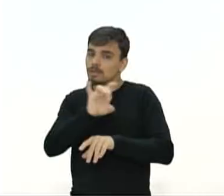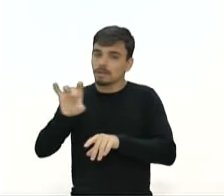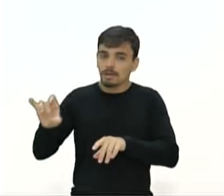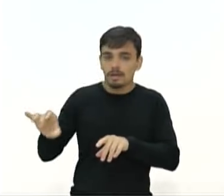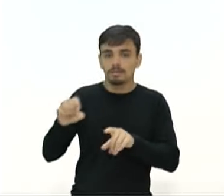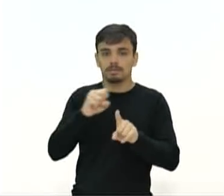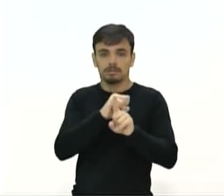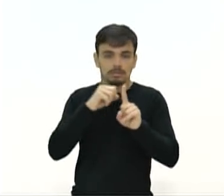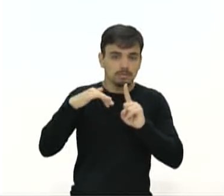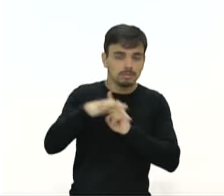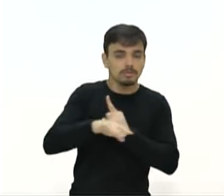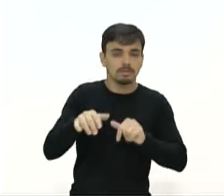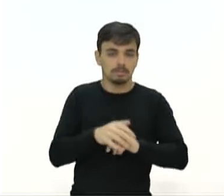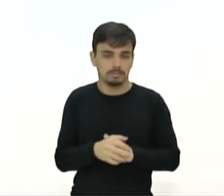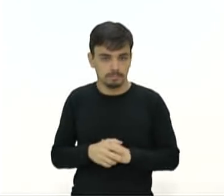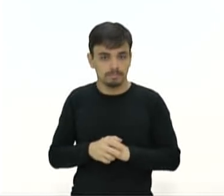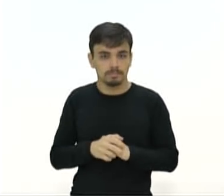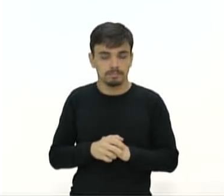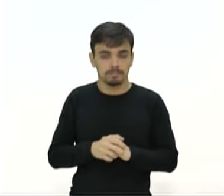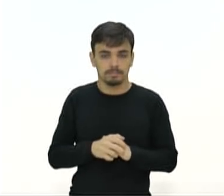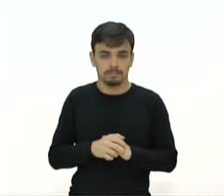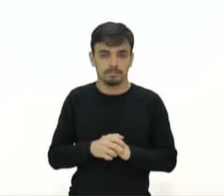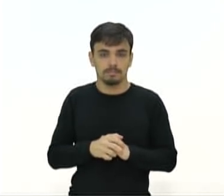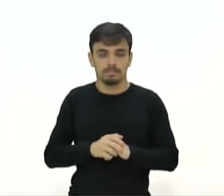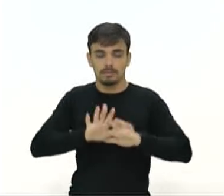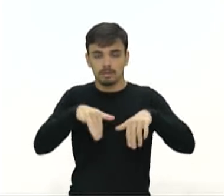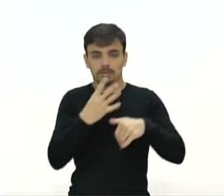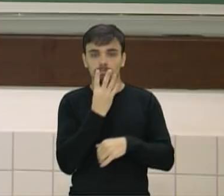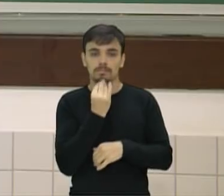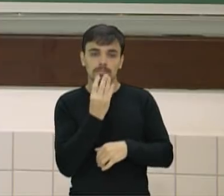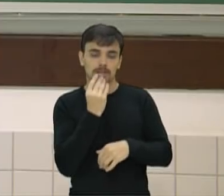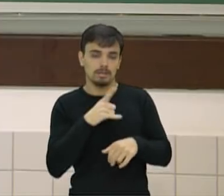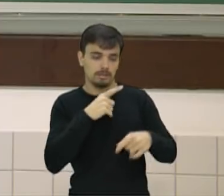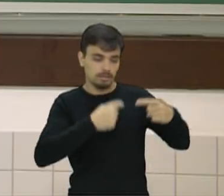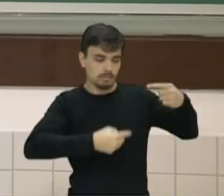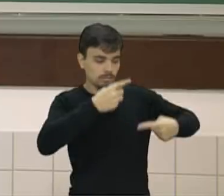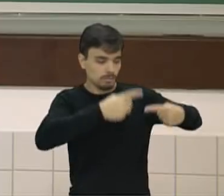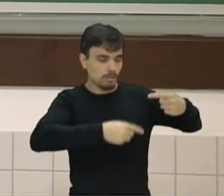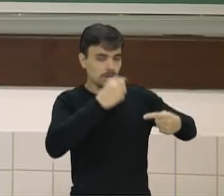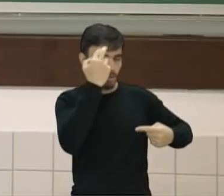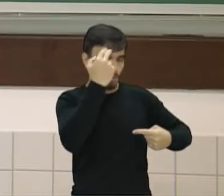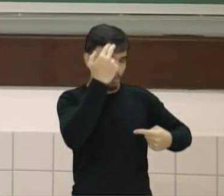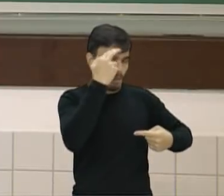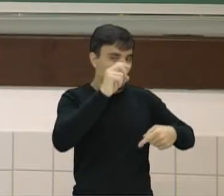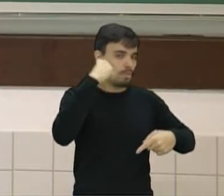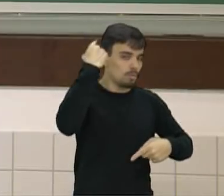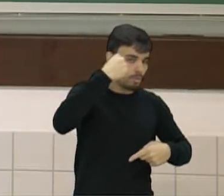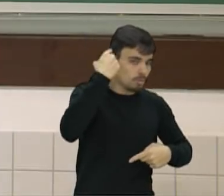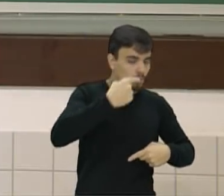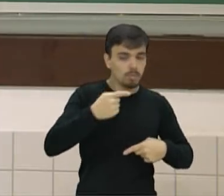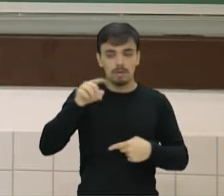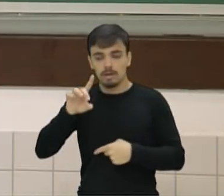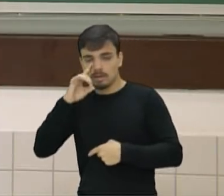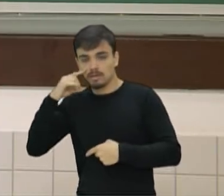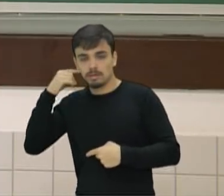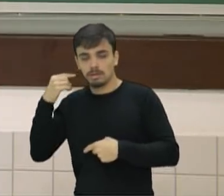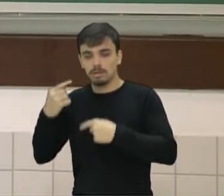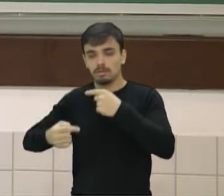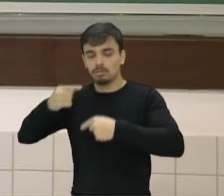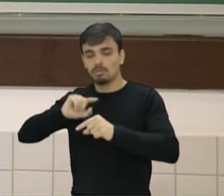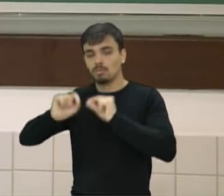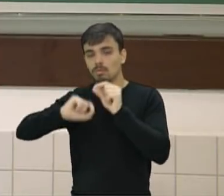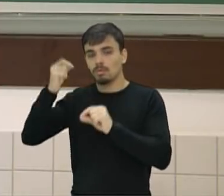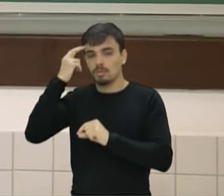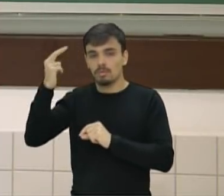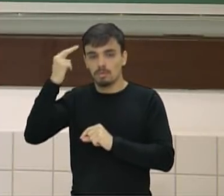são bons para o progresso social. Então, o Machado faz a discussão entre o que é normal e o que é loucura, e Durkheim faz a discussão entre